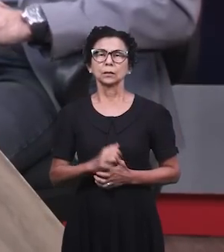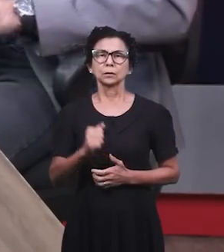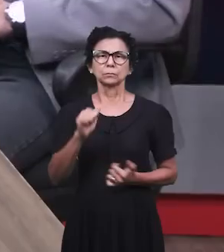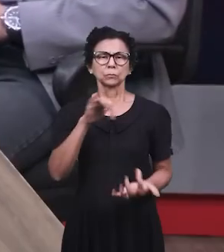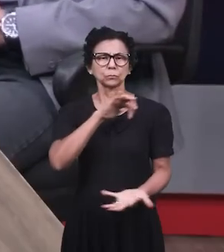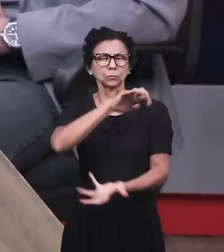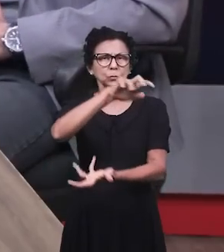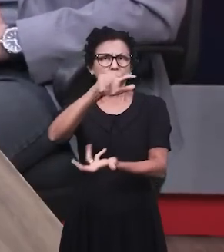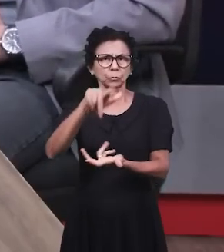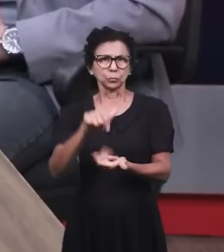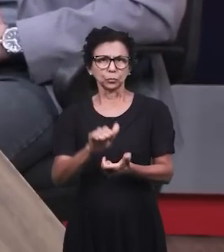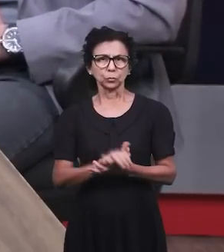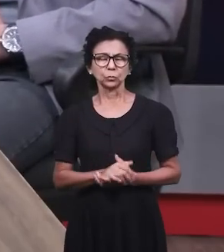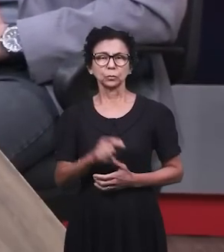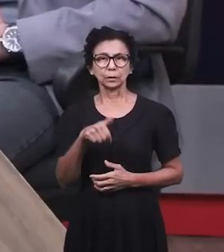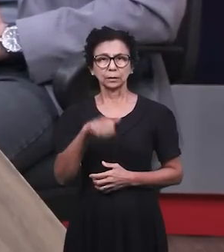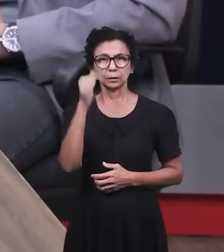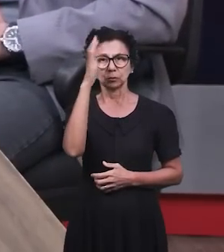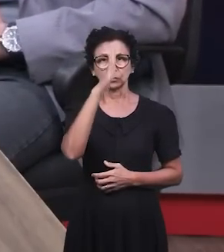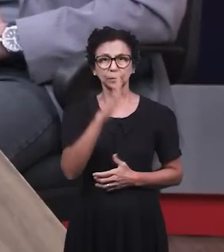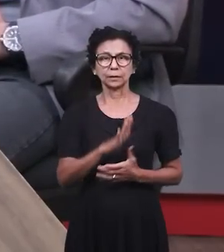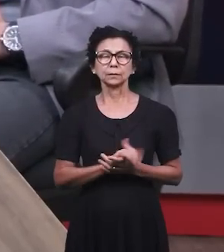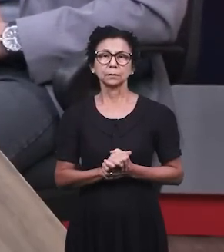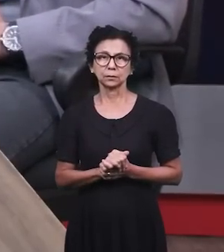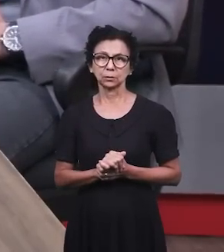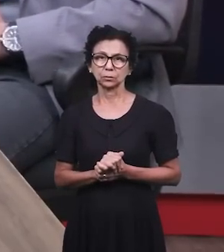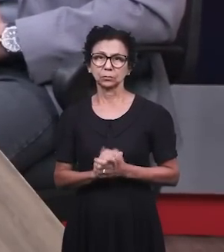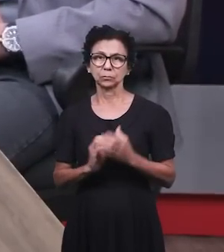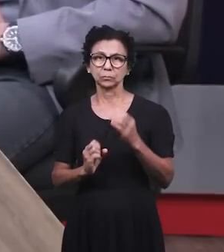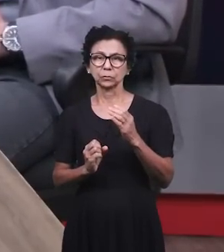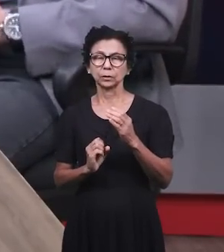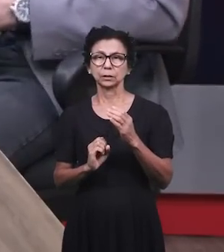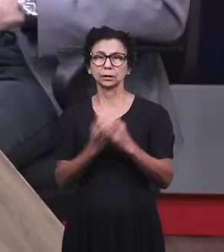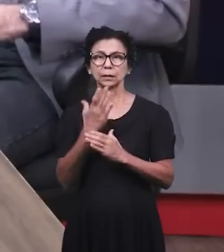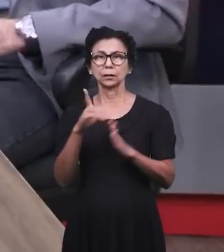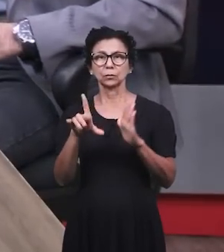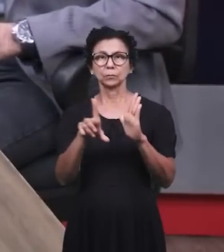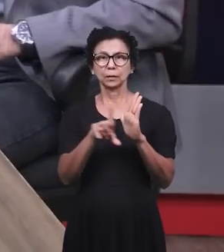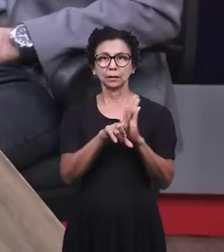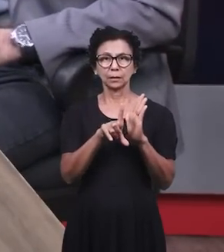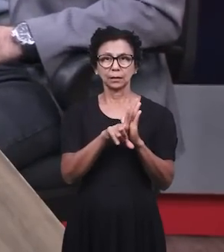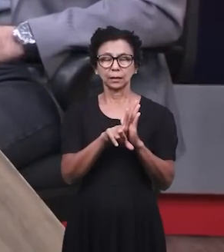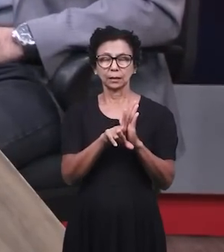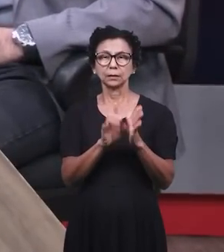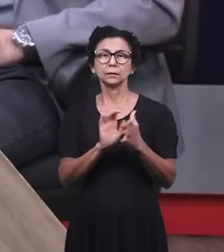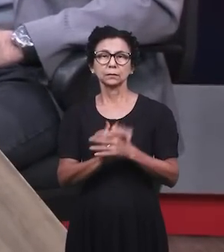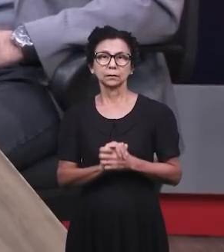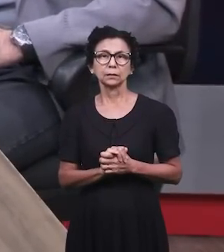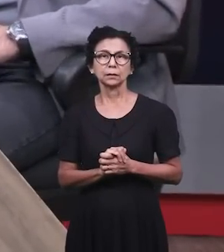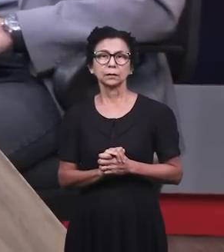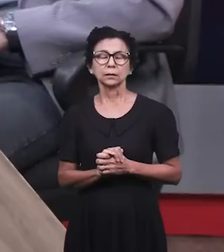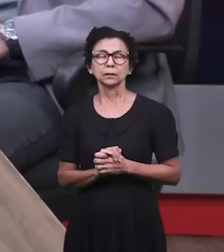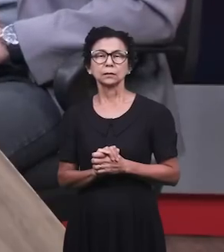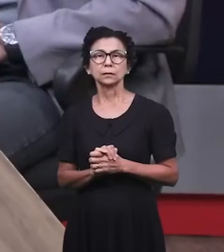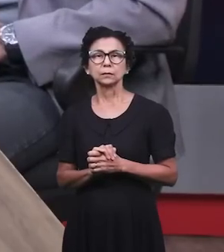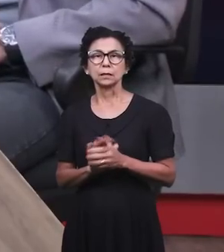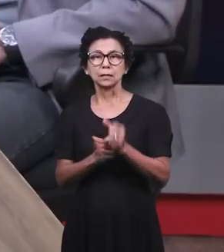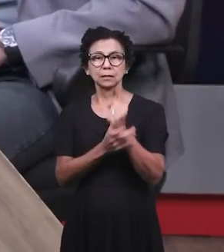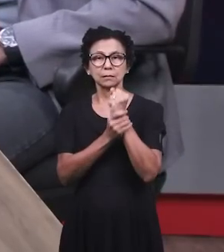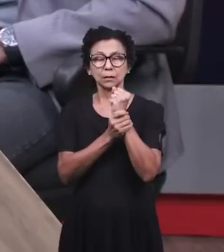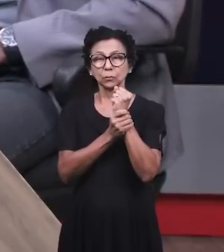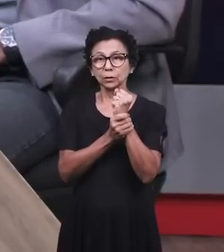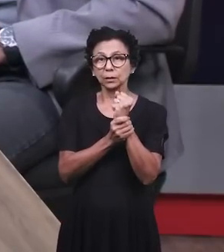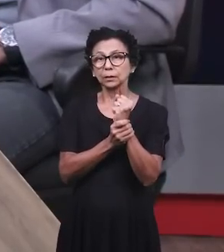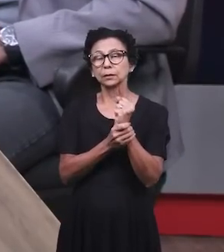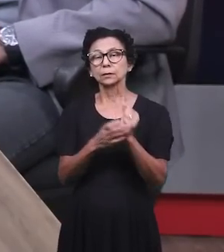mundo todo, né? No Brasil foi criada uma Lei Geral de Proteção de Dados Pessoais, que é, assim, a necessidade de